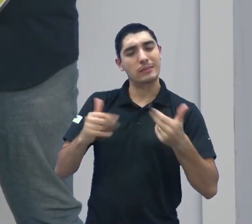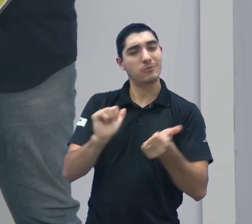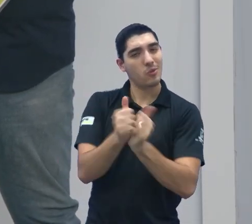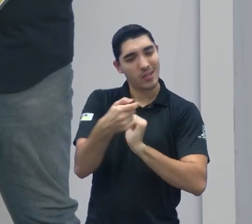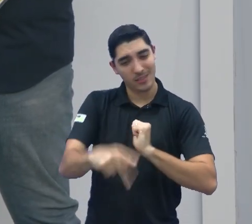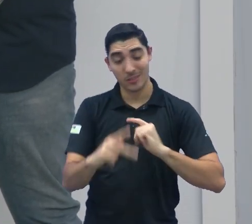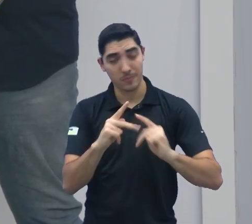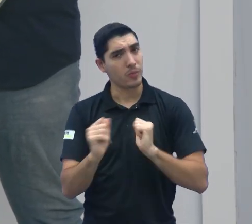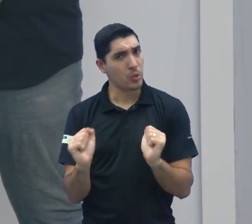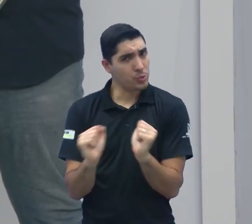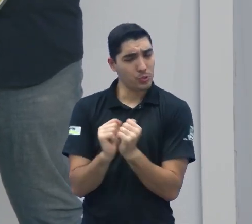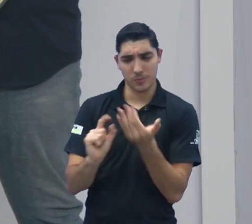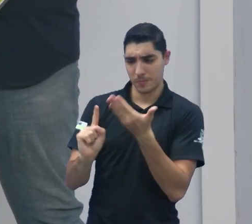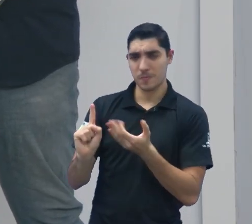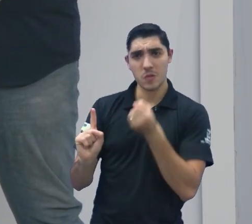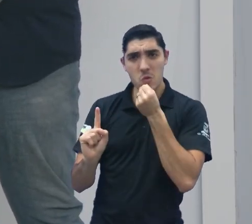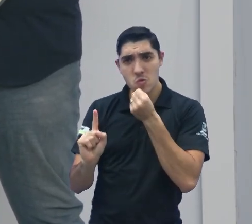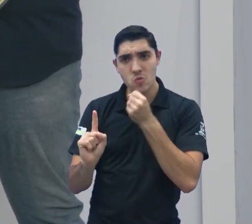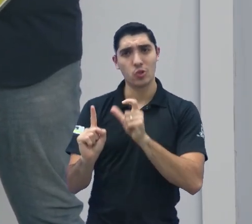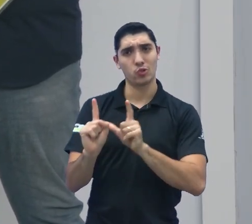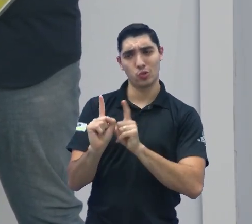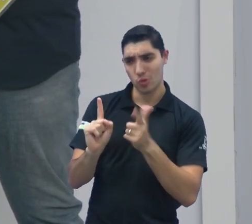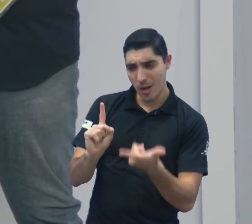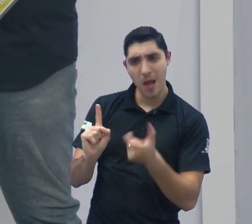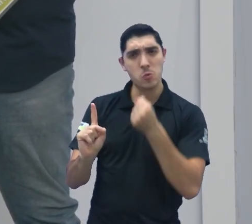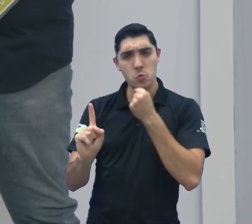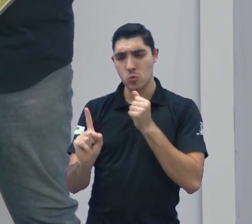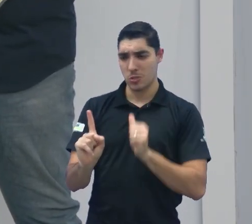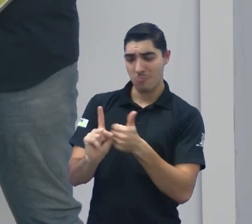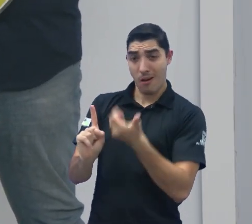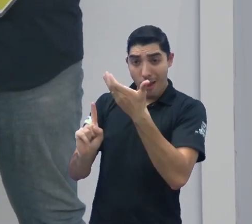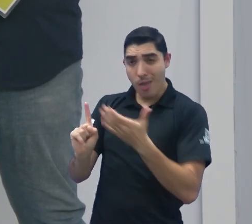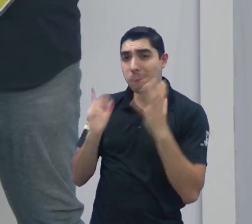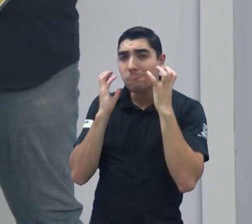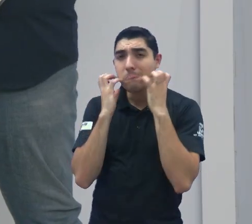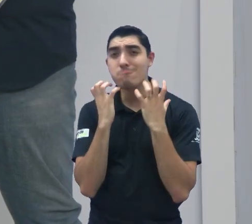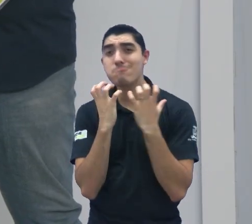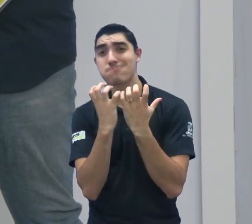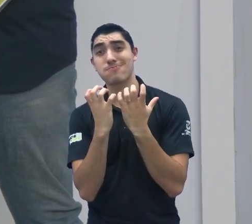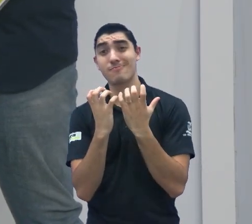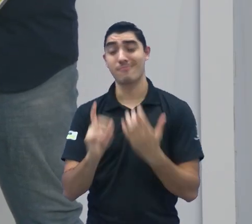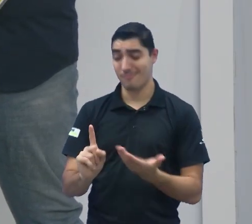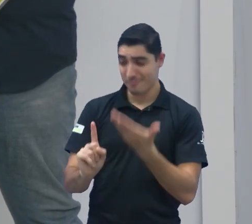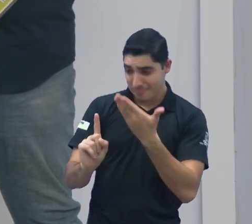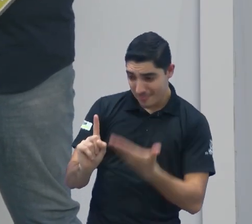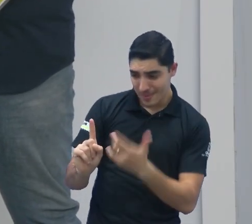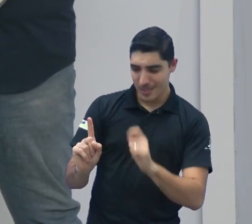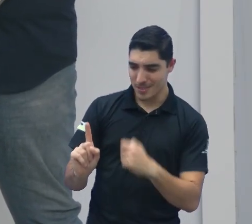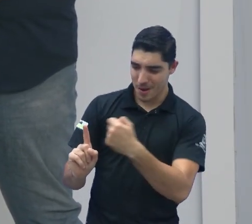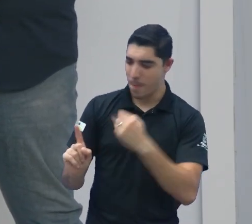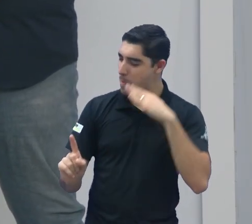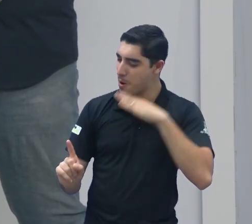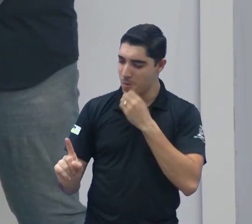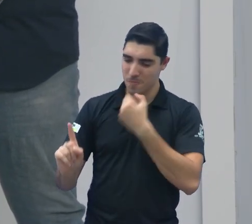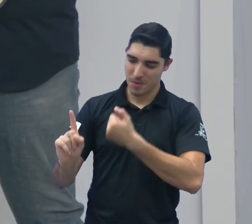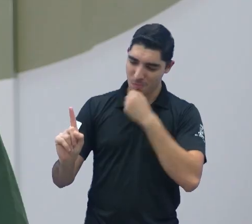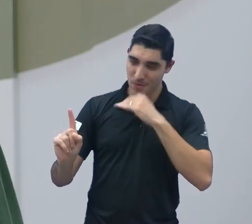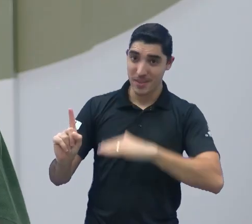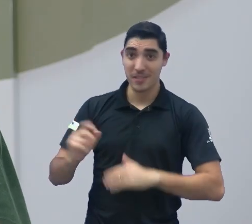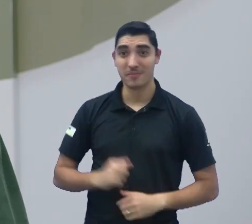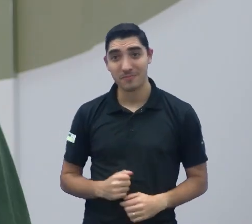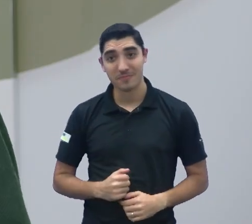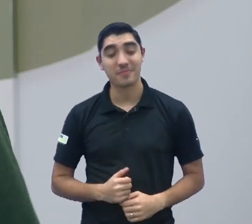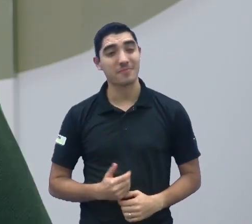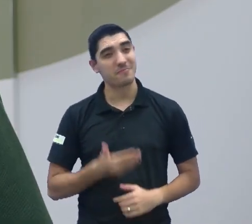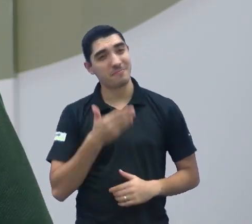Aqui comigo ele, jornalista, repórter esportivo, o Barbinha da TV Câmara, o nosso querido Paulo Ricardo. Tudo bem, Paulito? Boa tarde. Boa